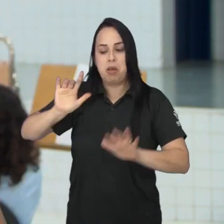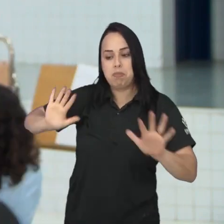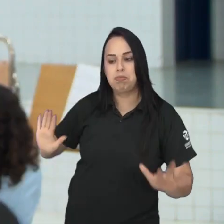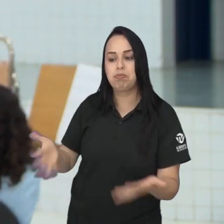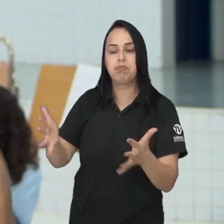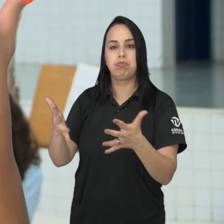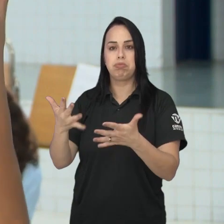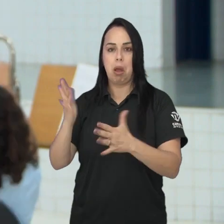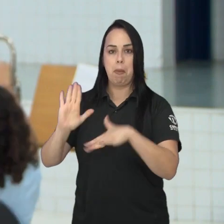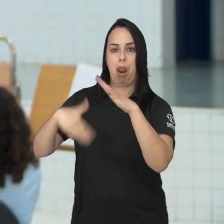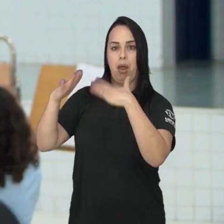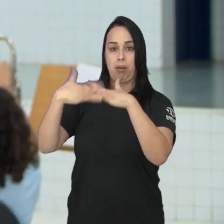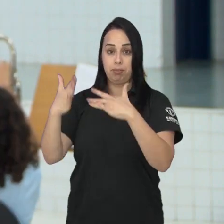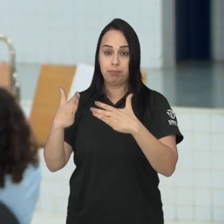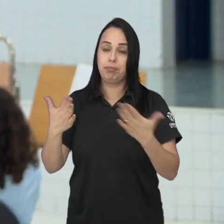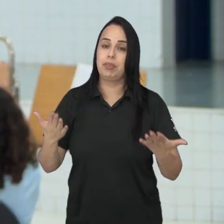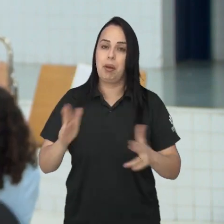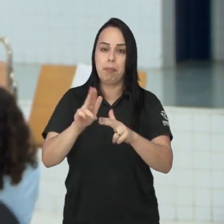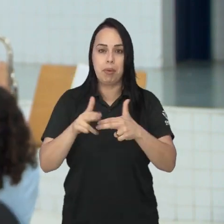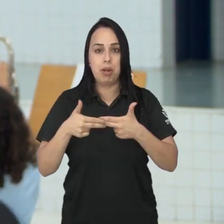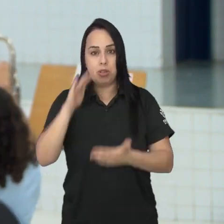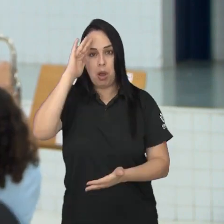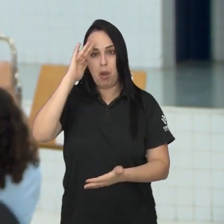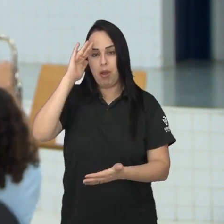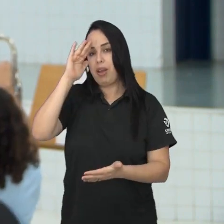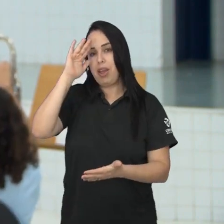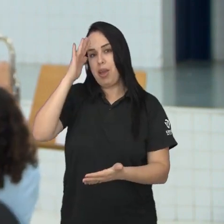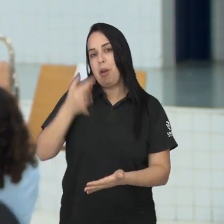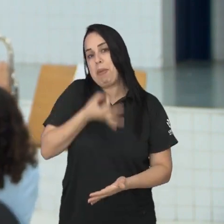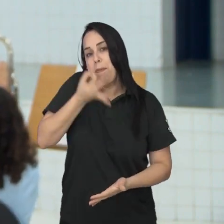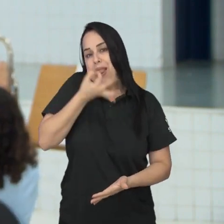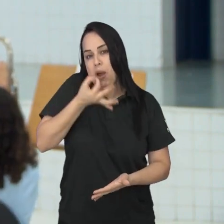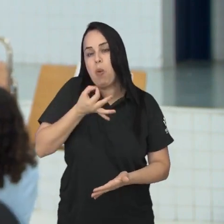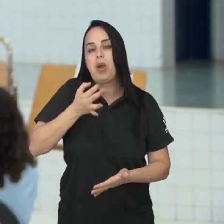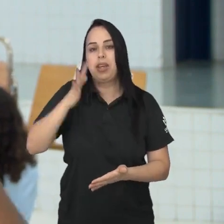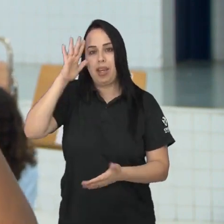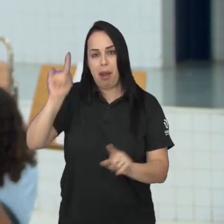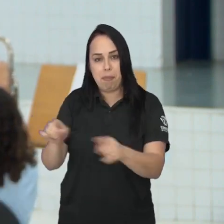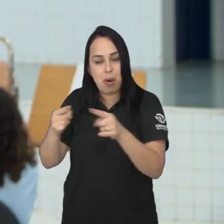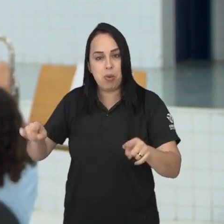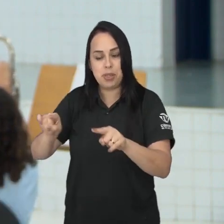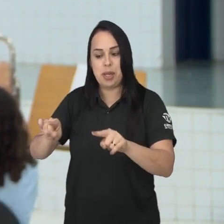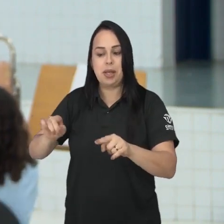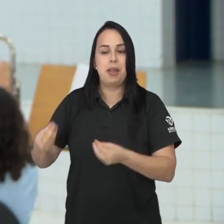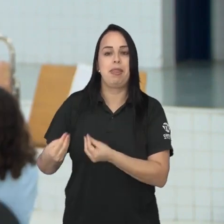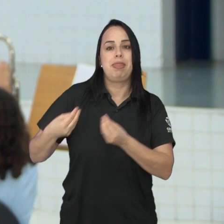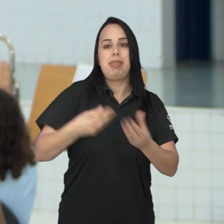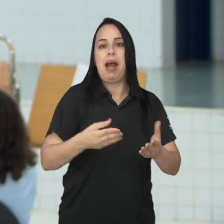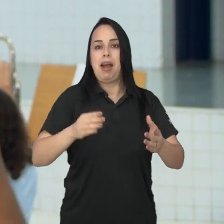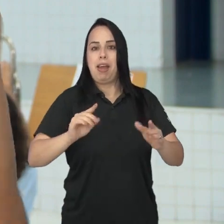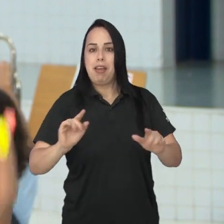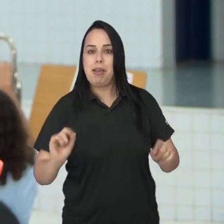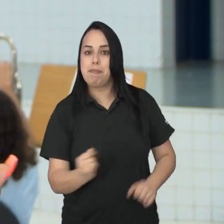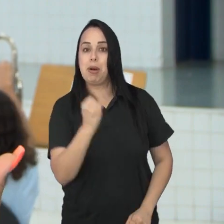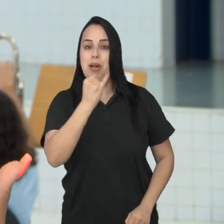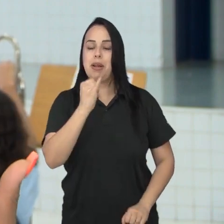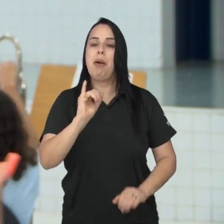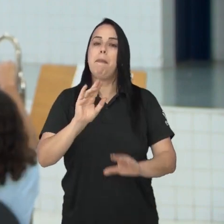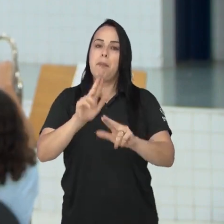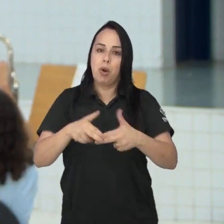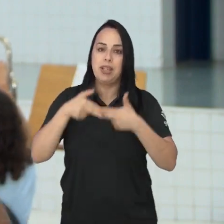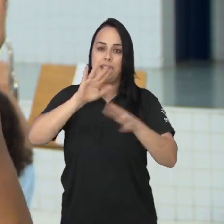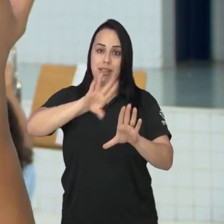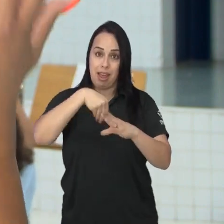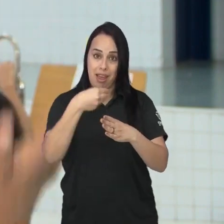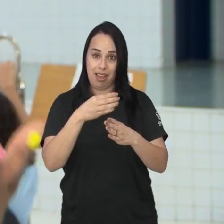serem fomentadas, para elas serem desenvolvidas. Então eu acredito que a música tem esse papel e é muito importante que isso tenha na escola pública.